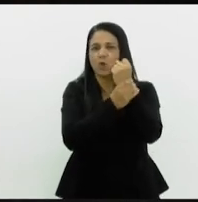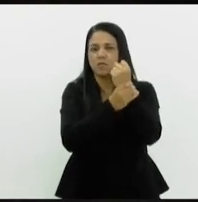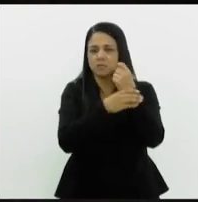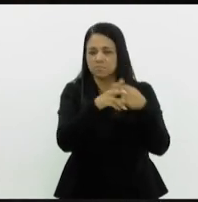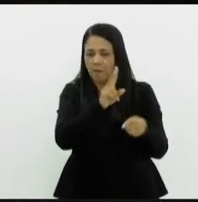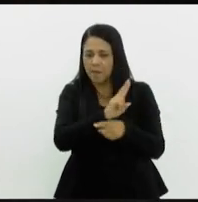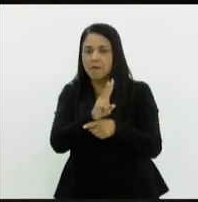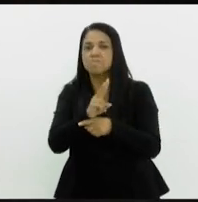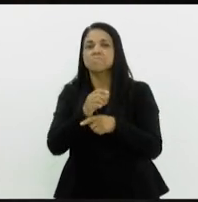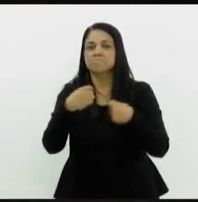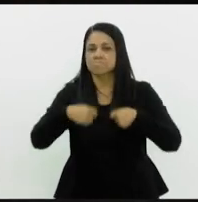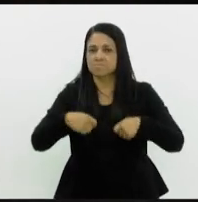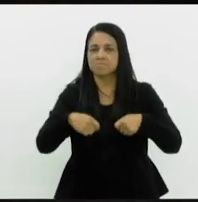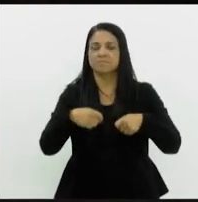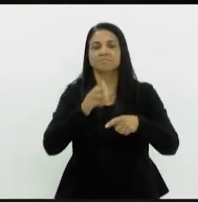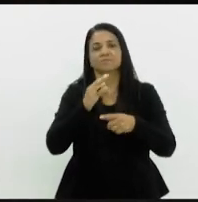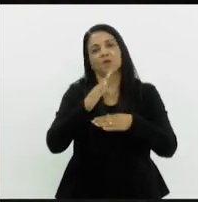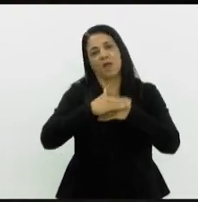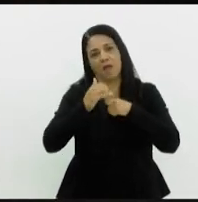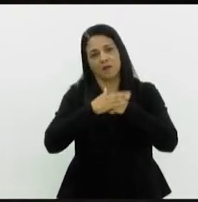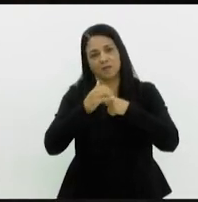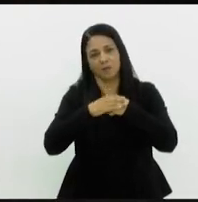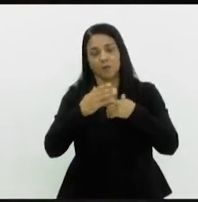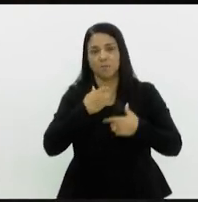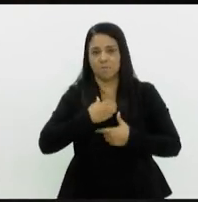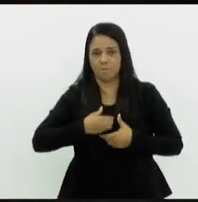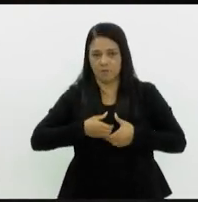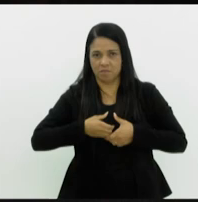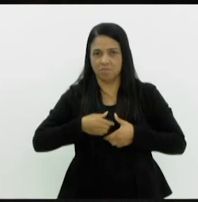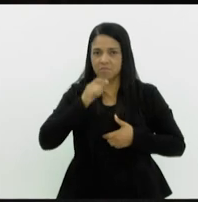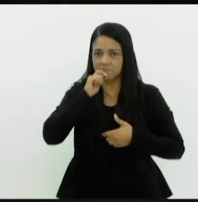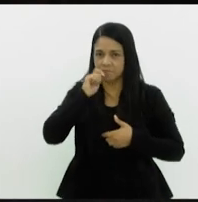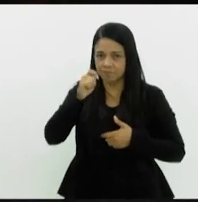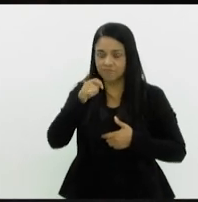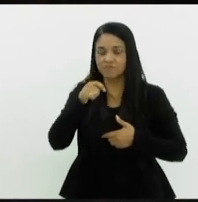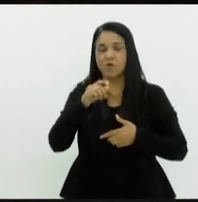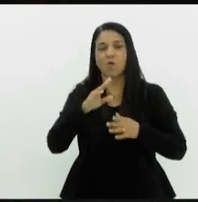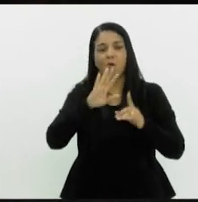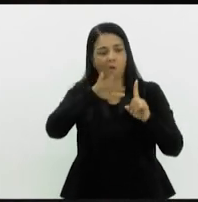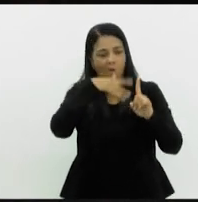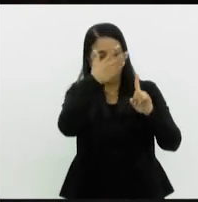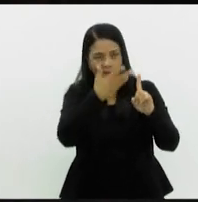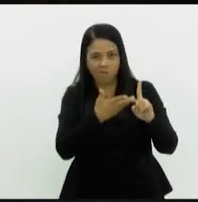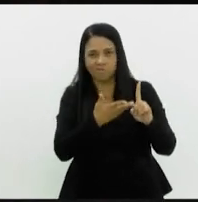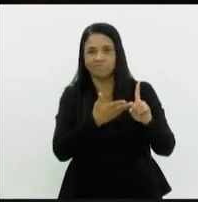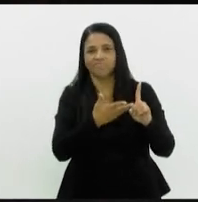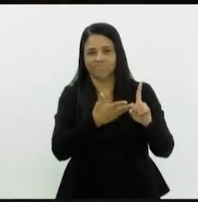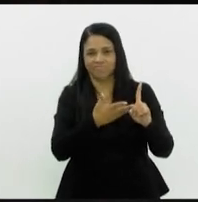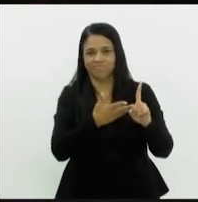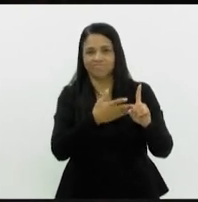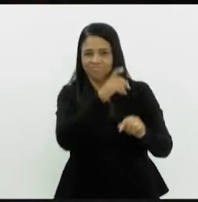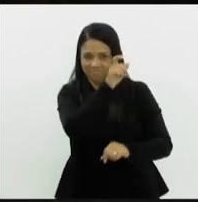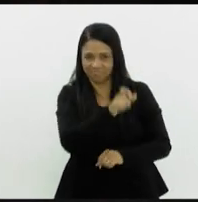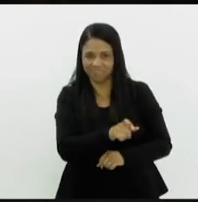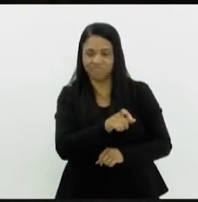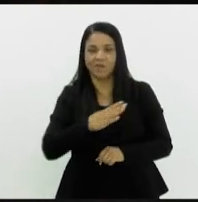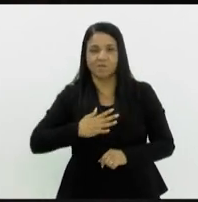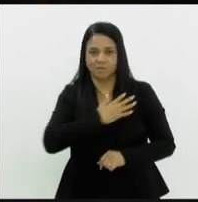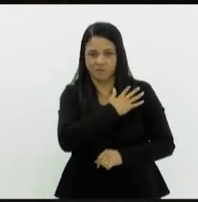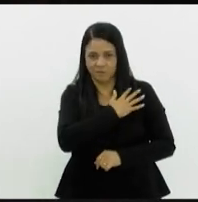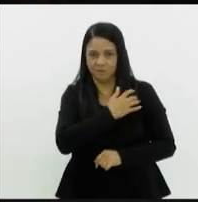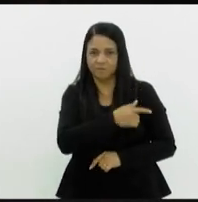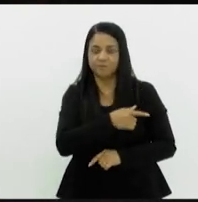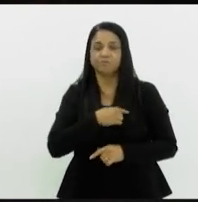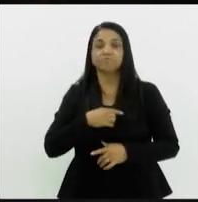carinho e essa medalha que muito vai honrar a pessoa dele. Também